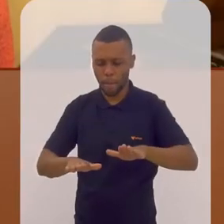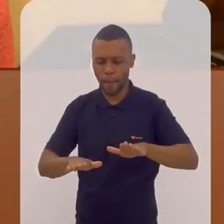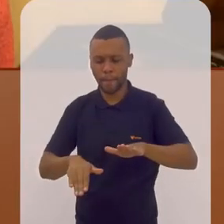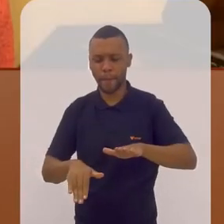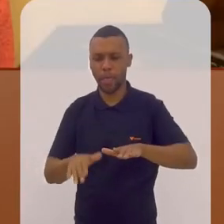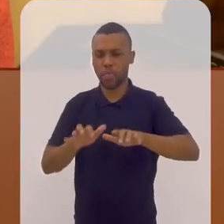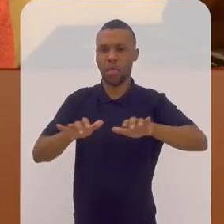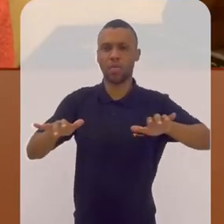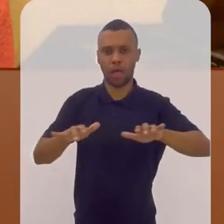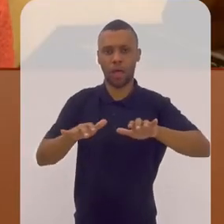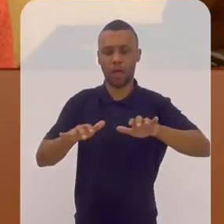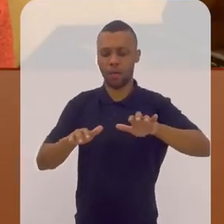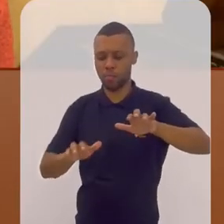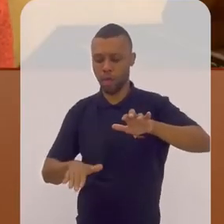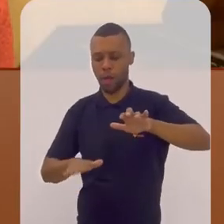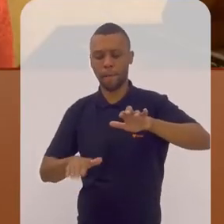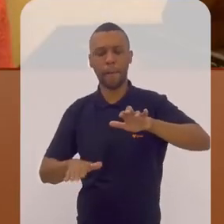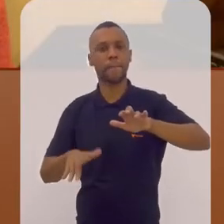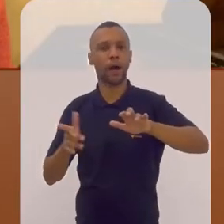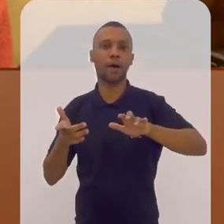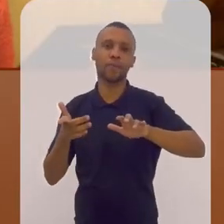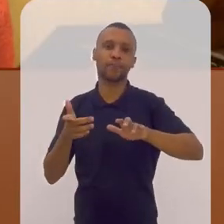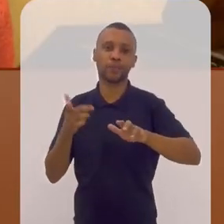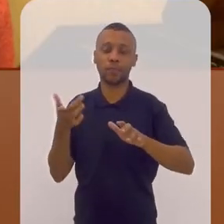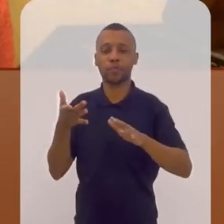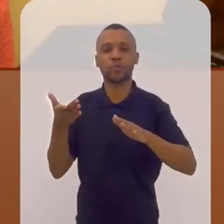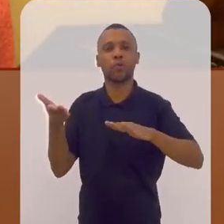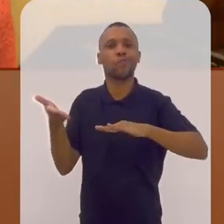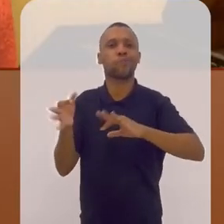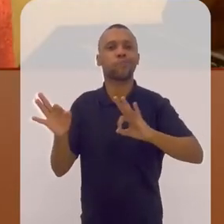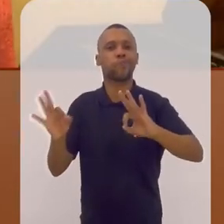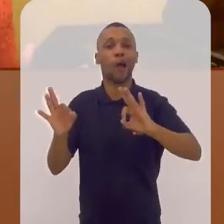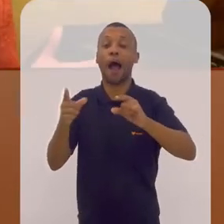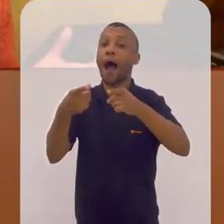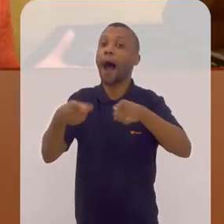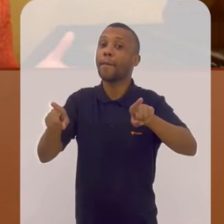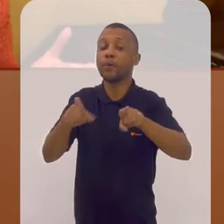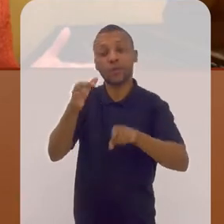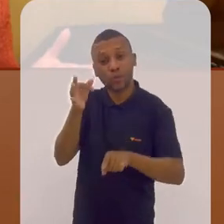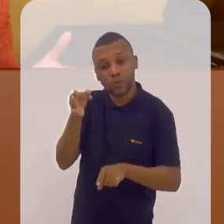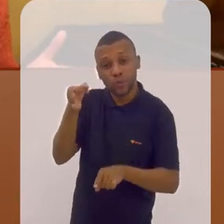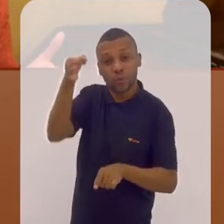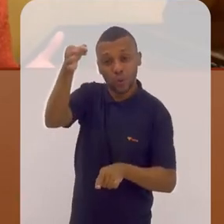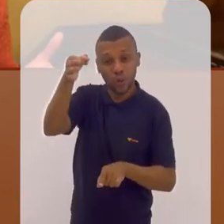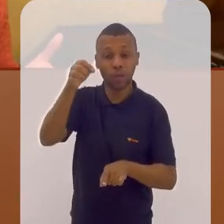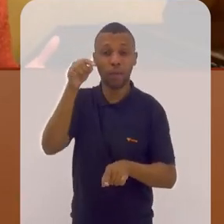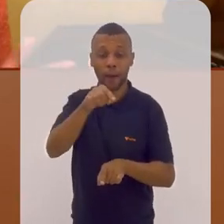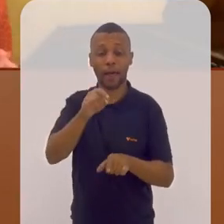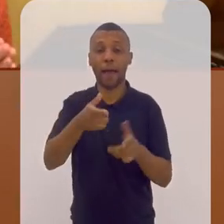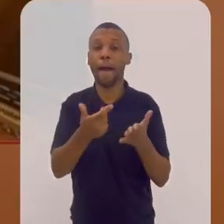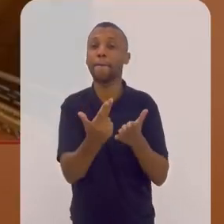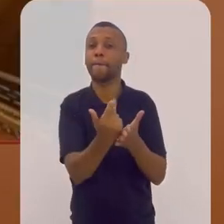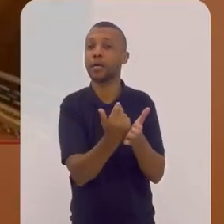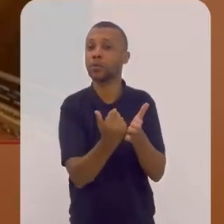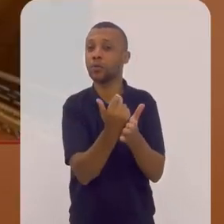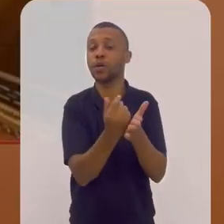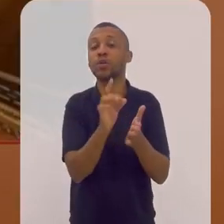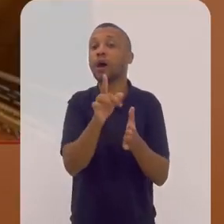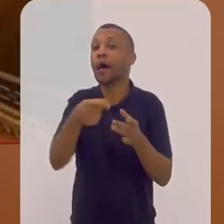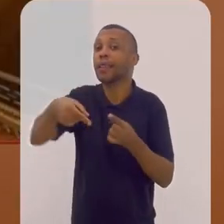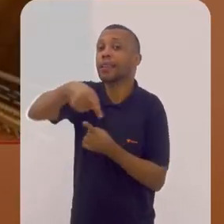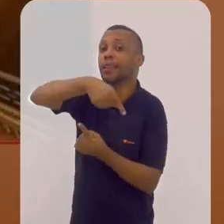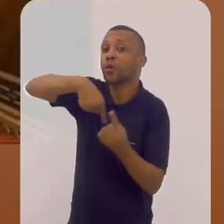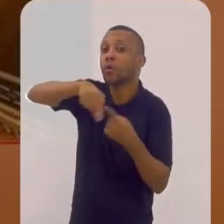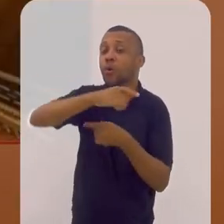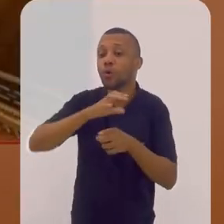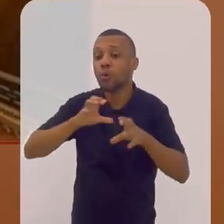cravo. Já está Então, muito moderno, é a mídia do futuro para as partituras, porque as partituras só